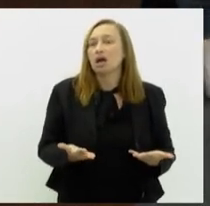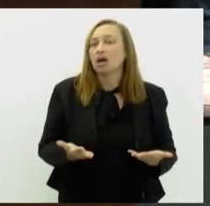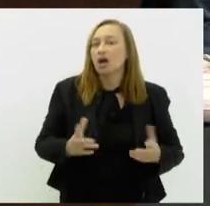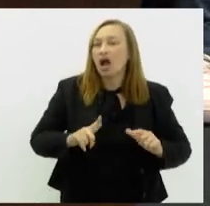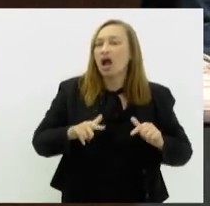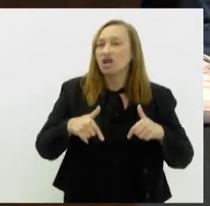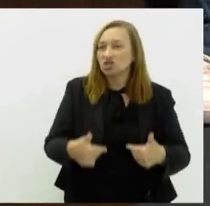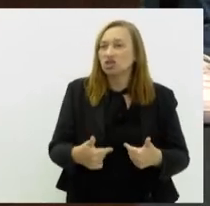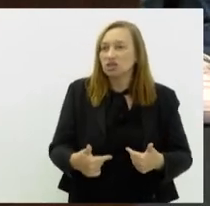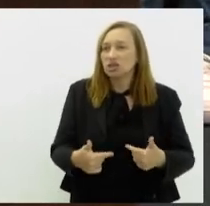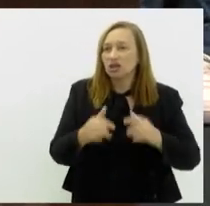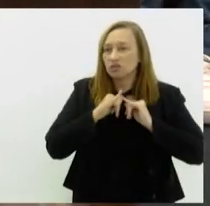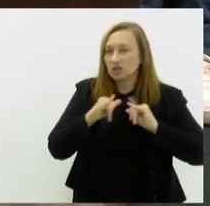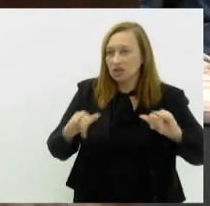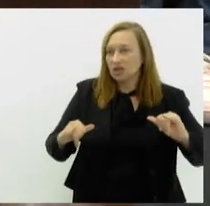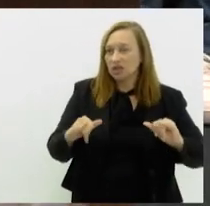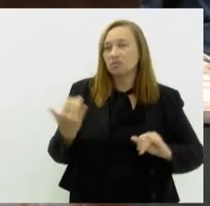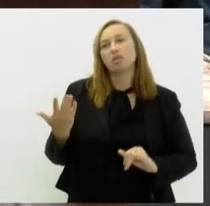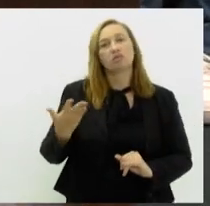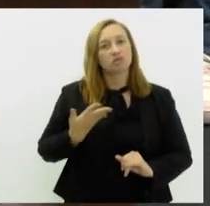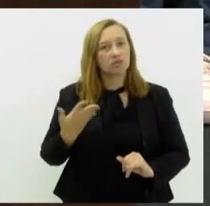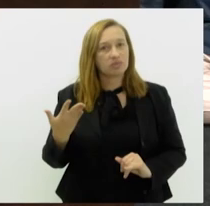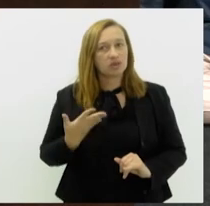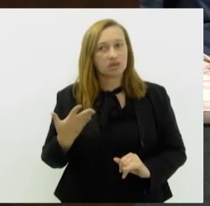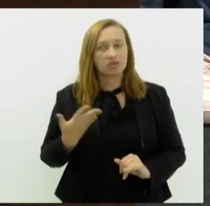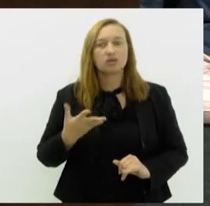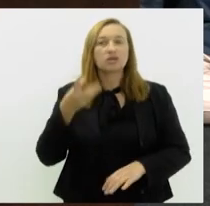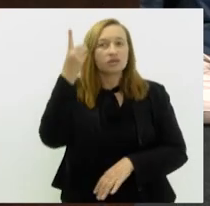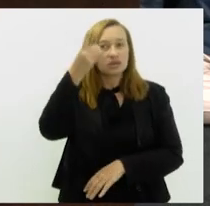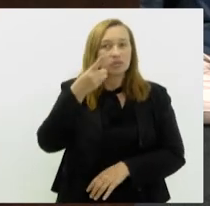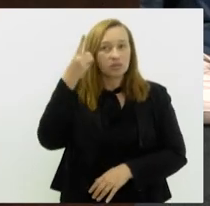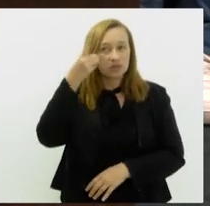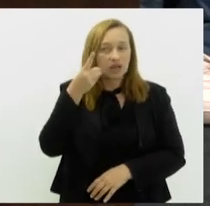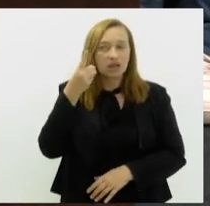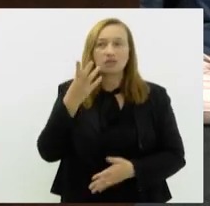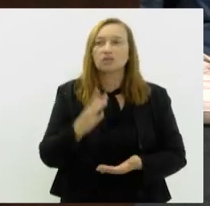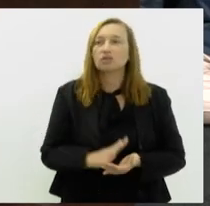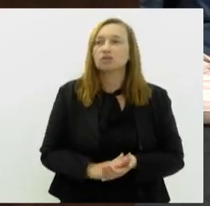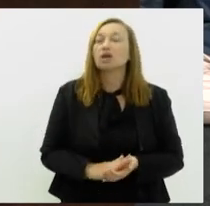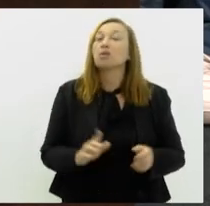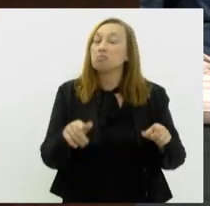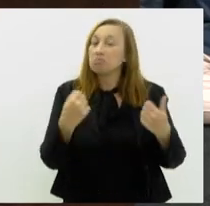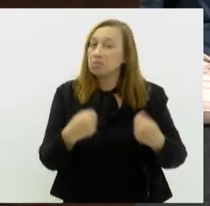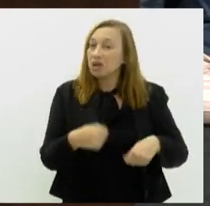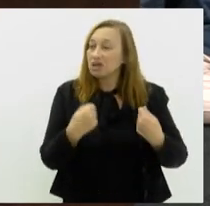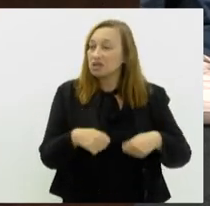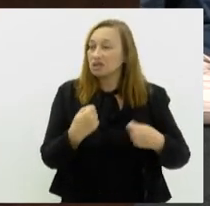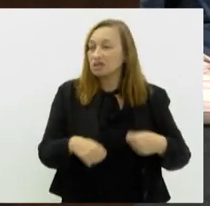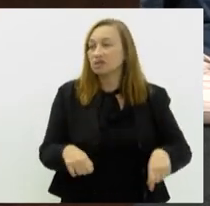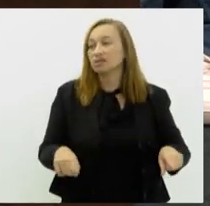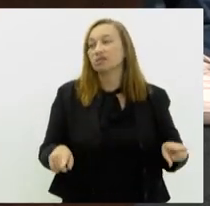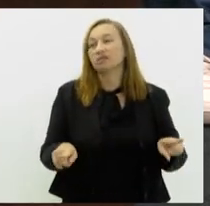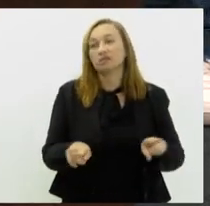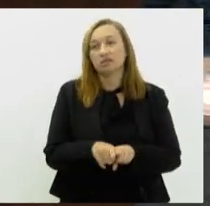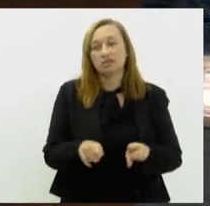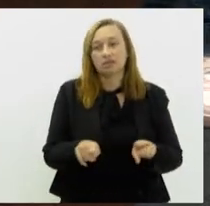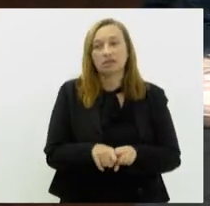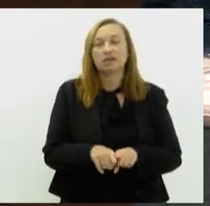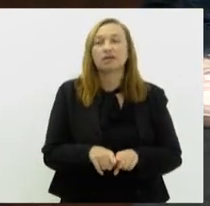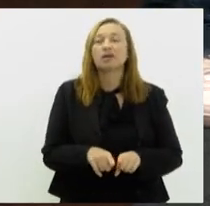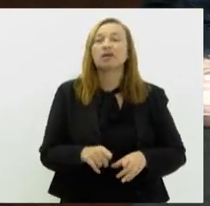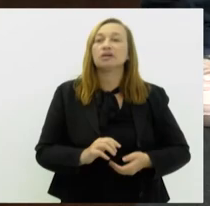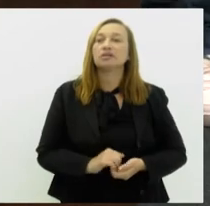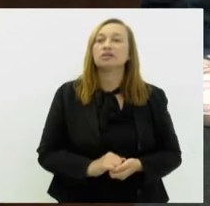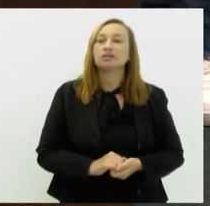ações anunciadas aqui pelos colegas deputados e deputadas, a gente também precisa também que o governo do